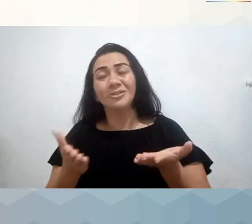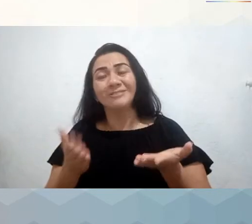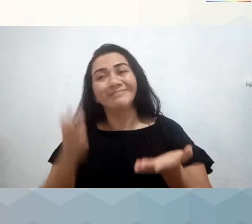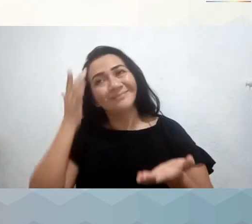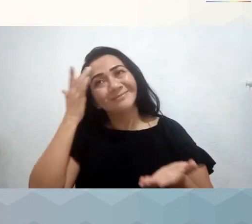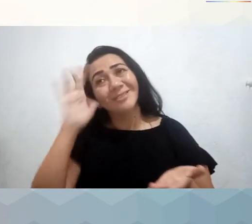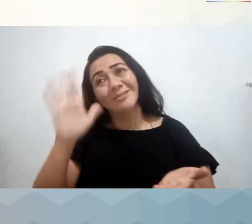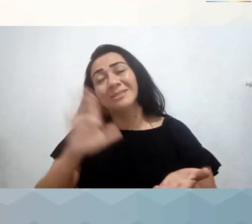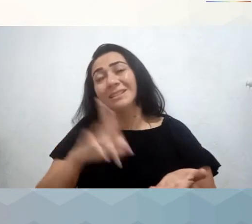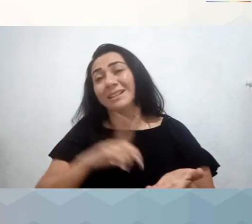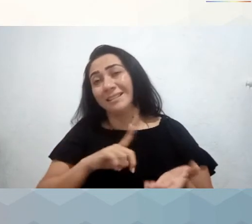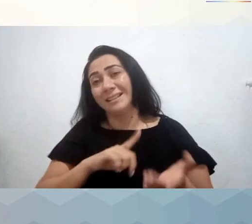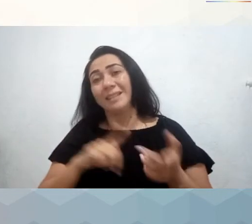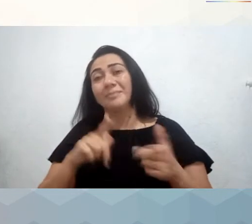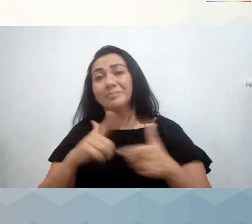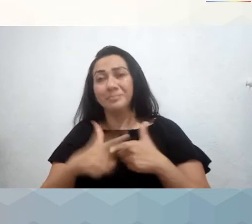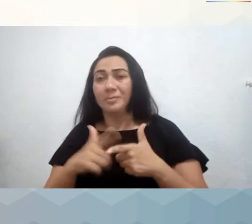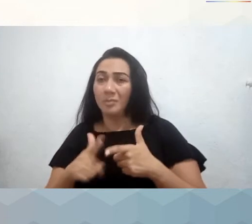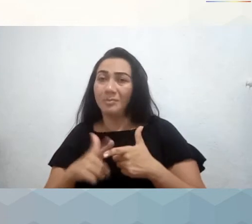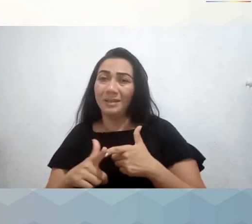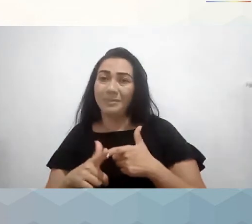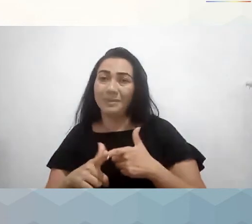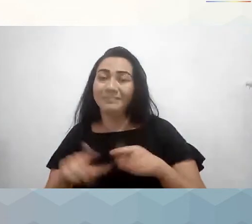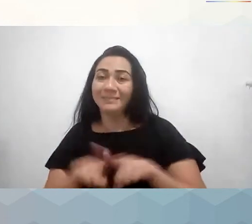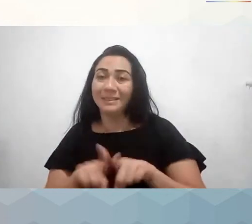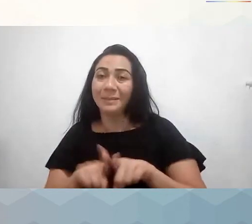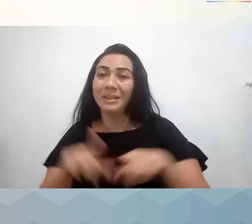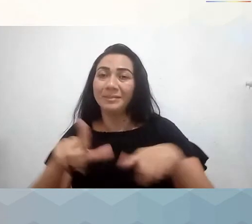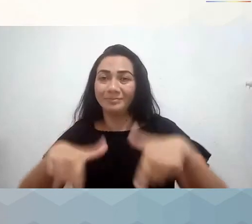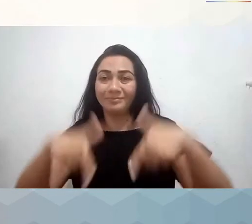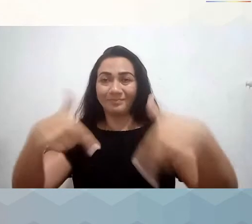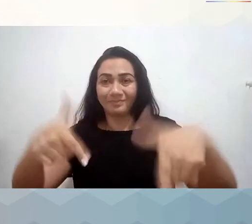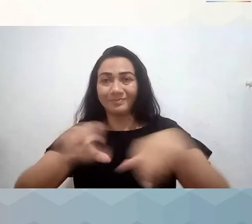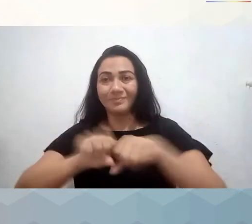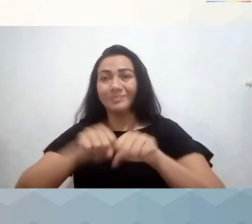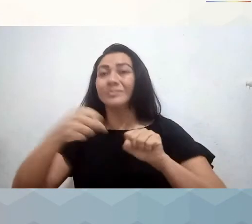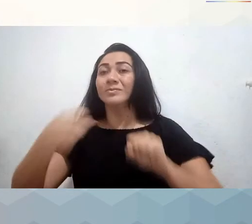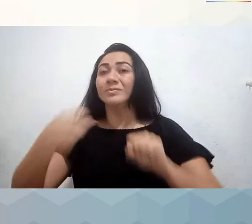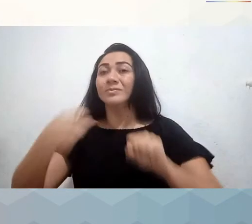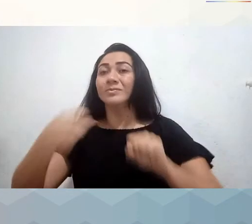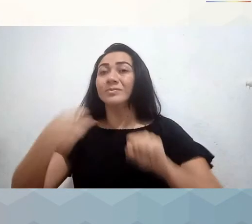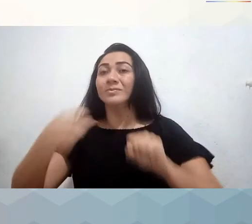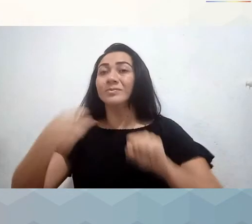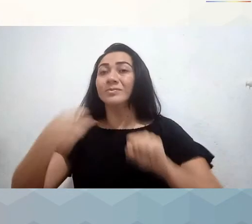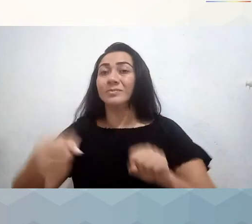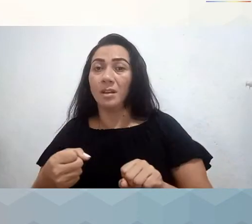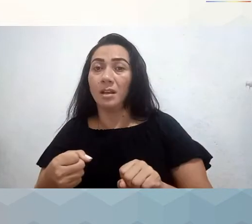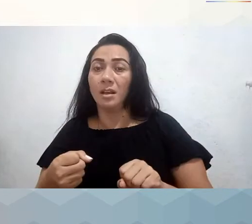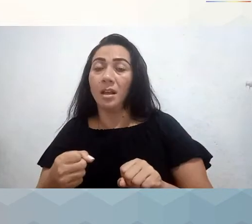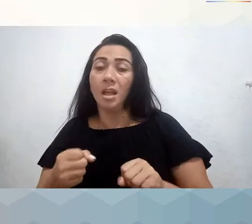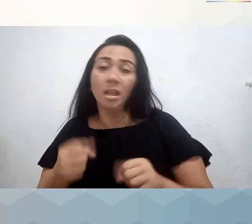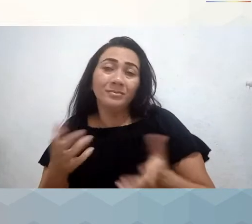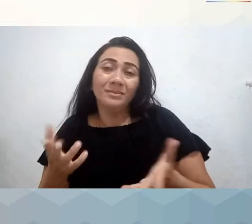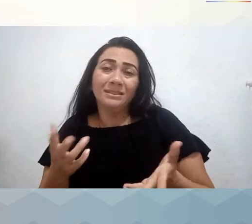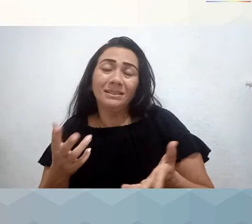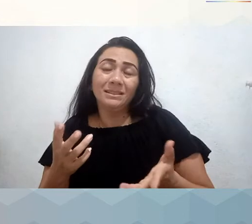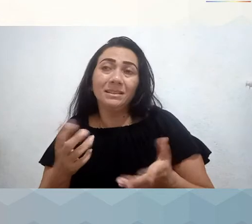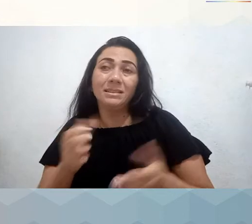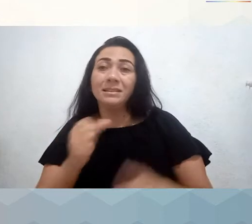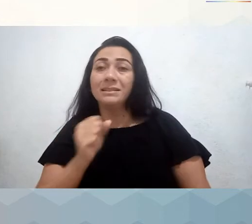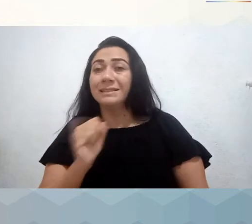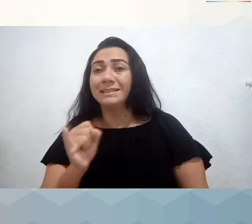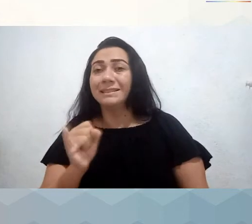apenas clicar no link para receber o certificado. Se não, já sabem que eu também vou ter que baixar